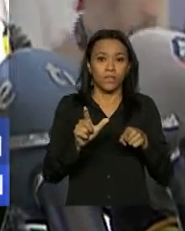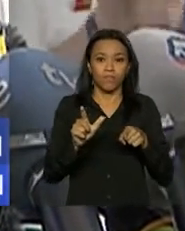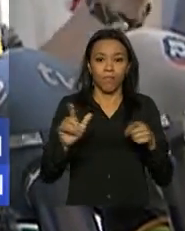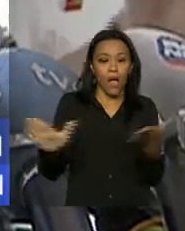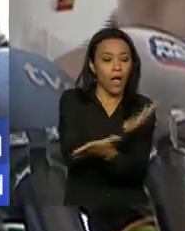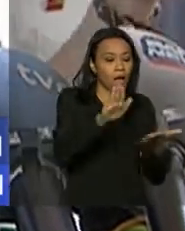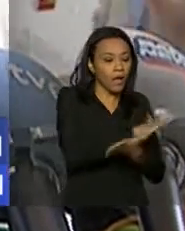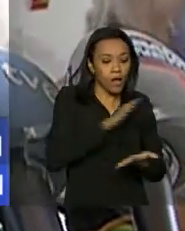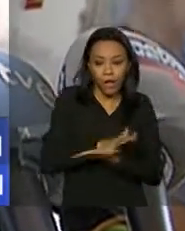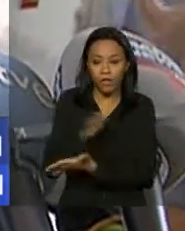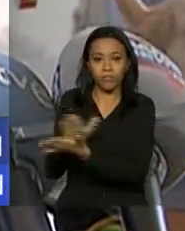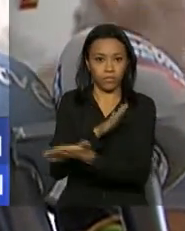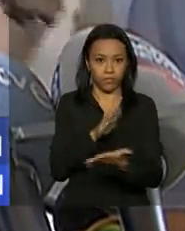eliminar